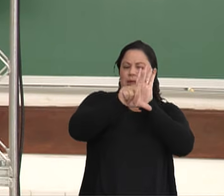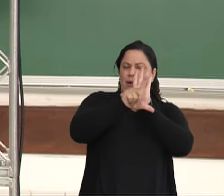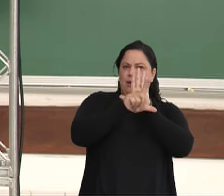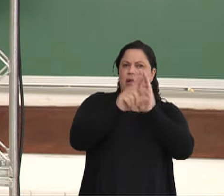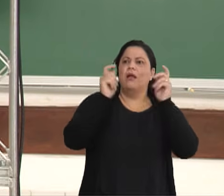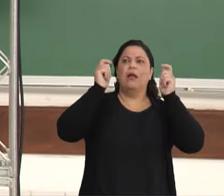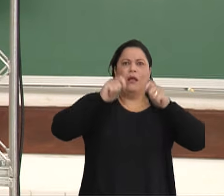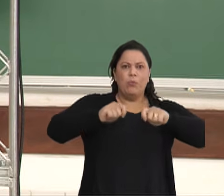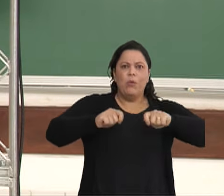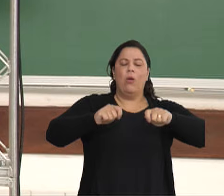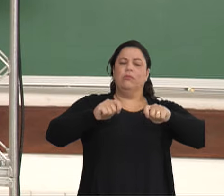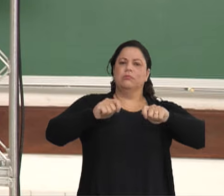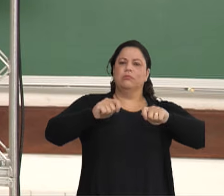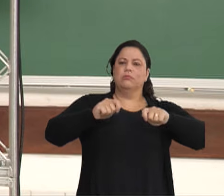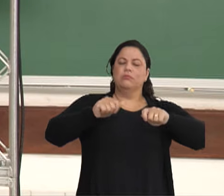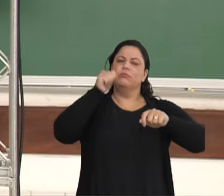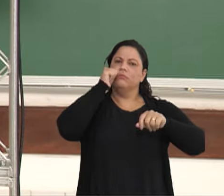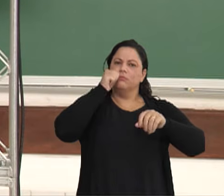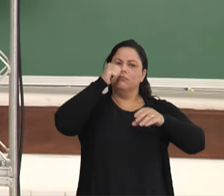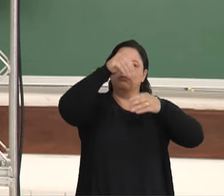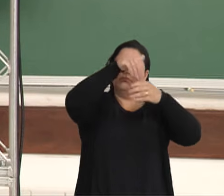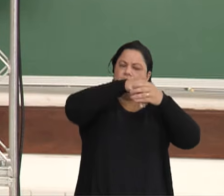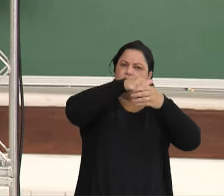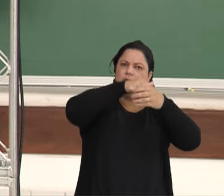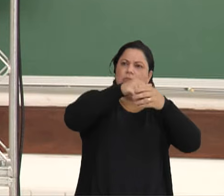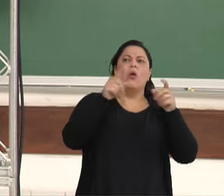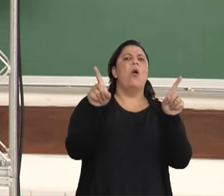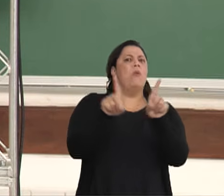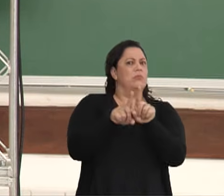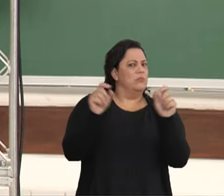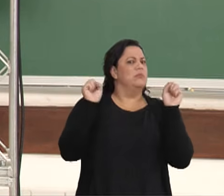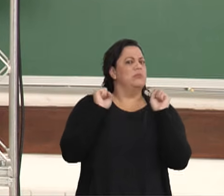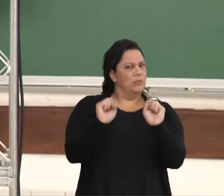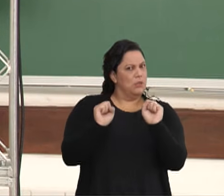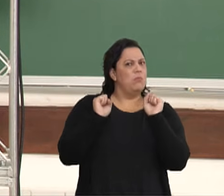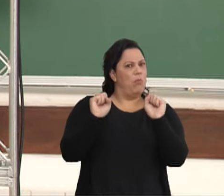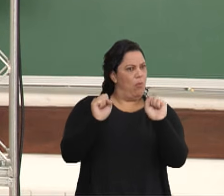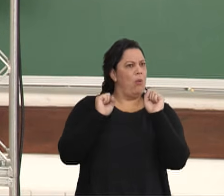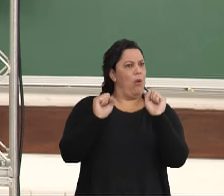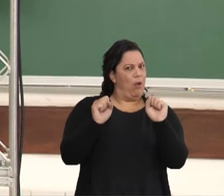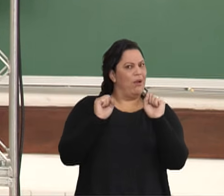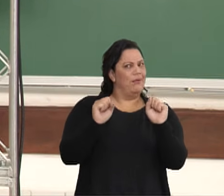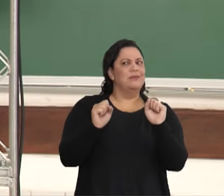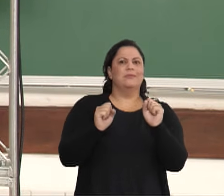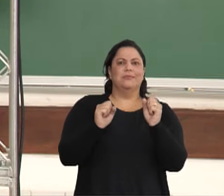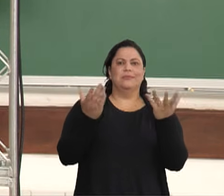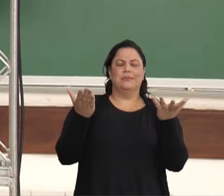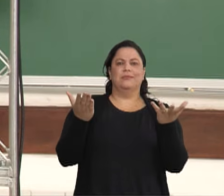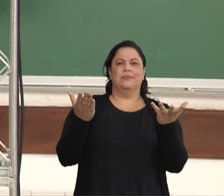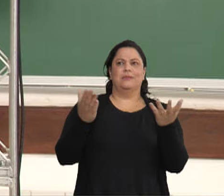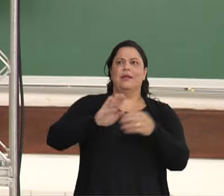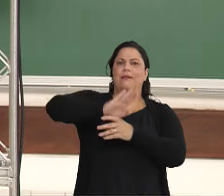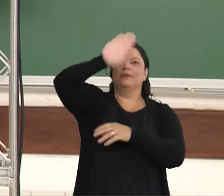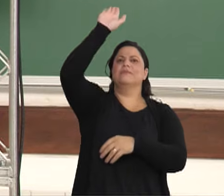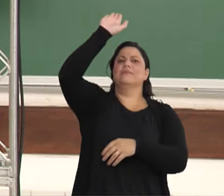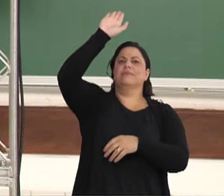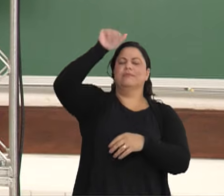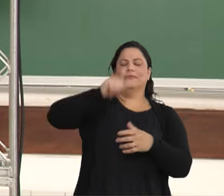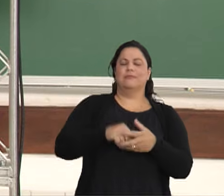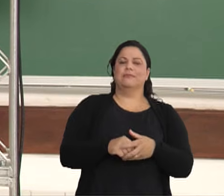podiam votar, elas também podiam ser votadas. E está aqui a Carlota, essa mulher que foi votada